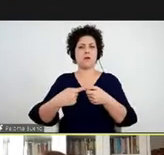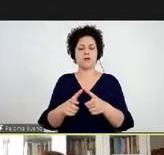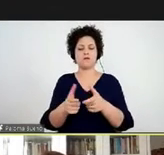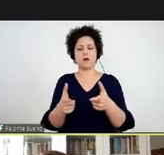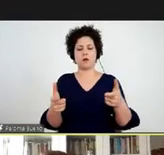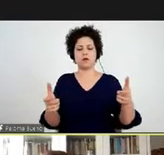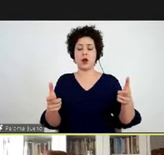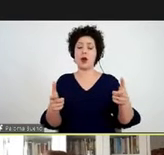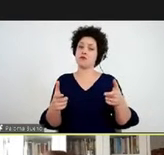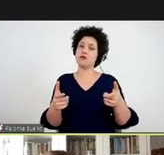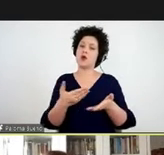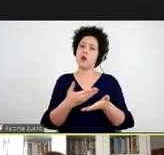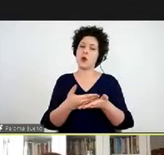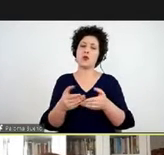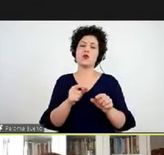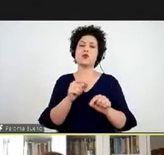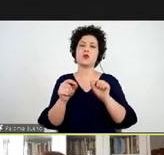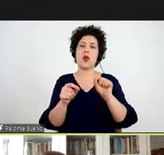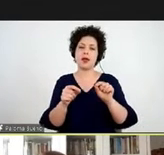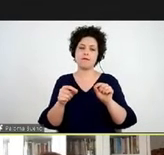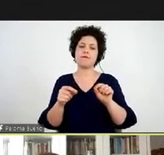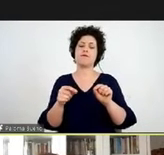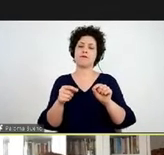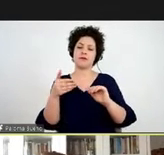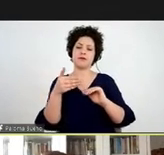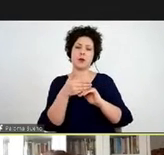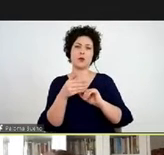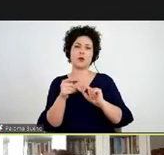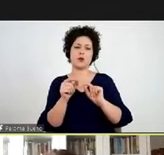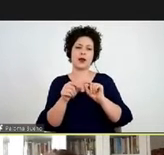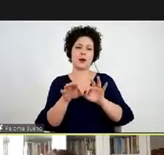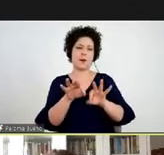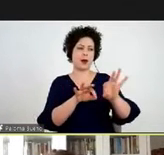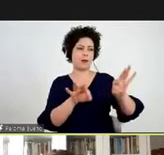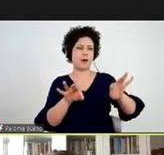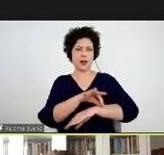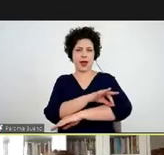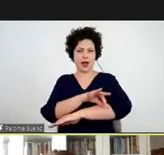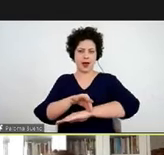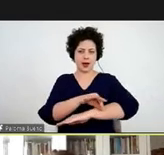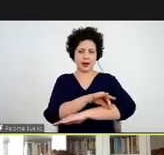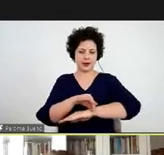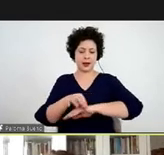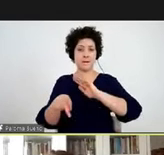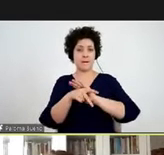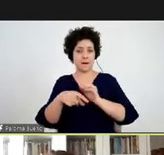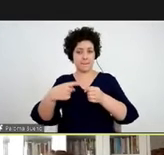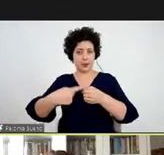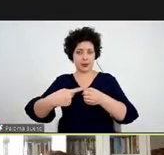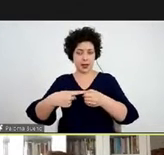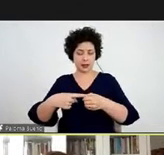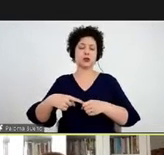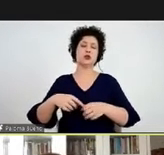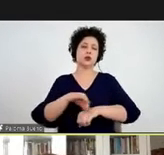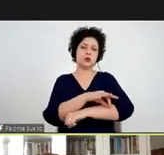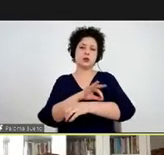a entrar, né, no trajeto, né, e no desenho da própria cidade. Ela foi